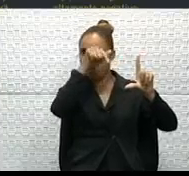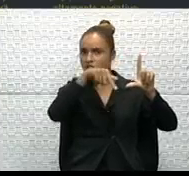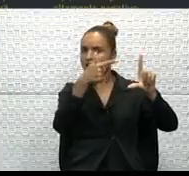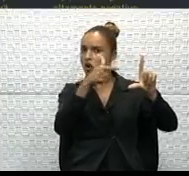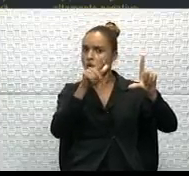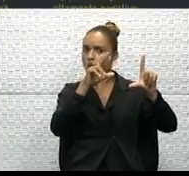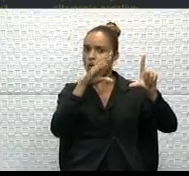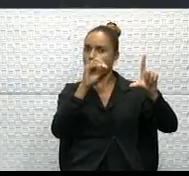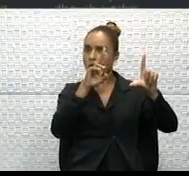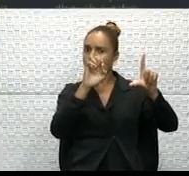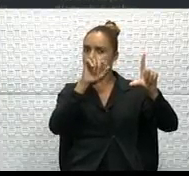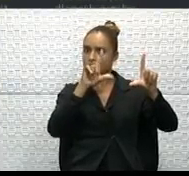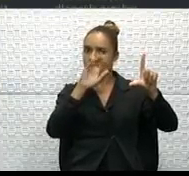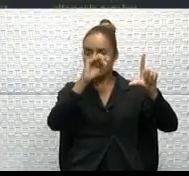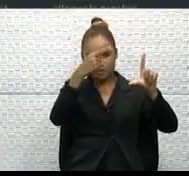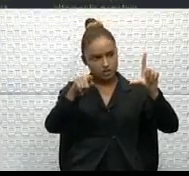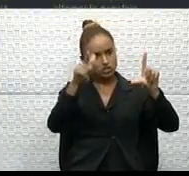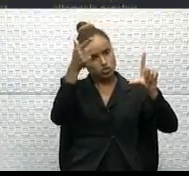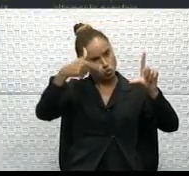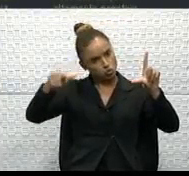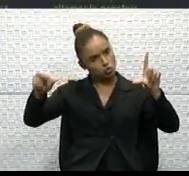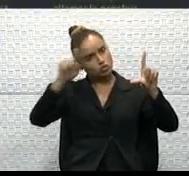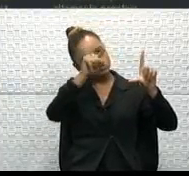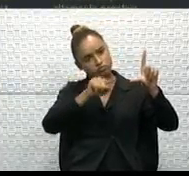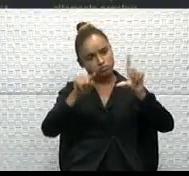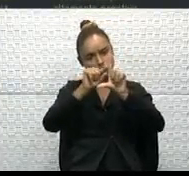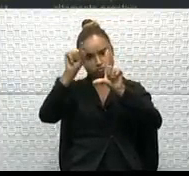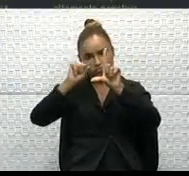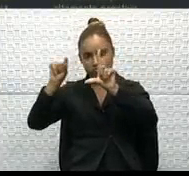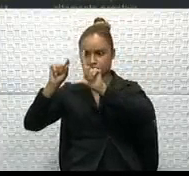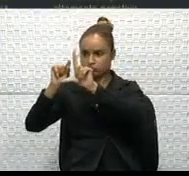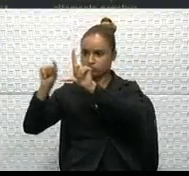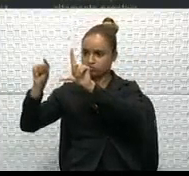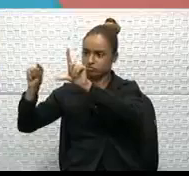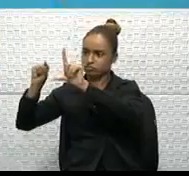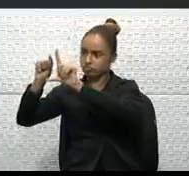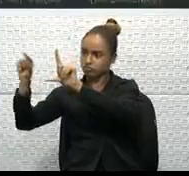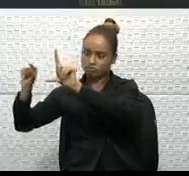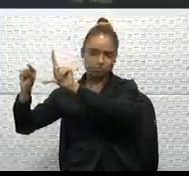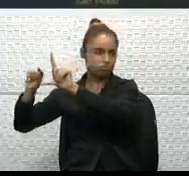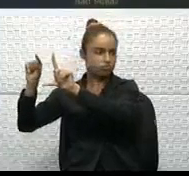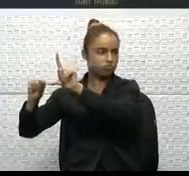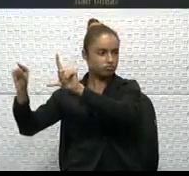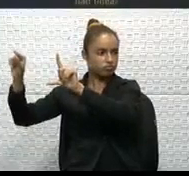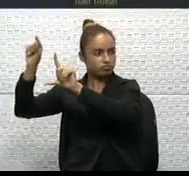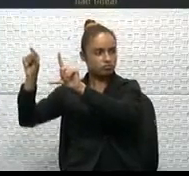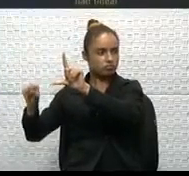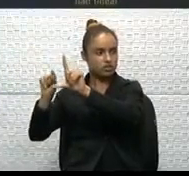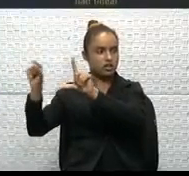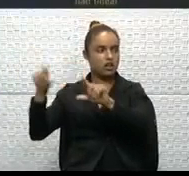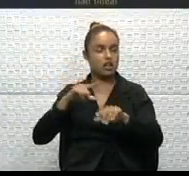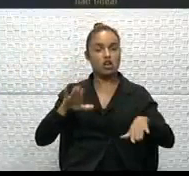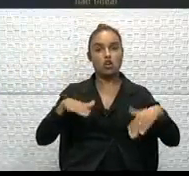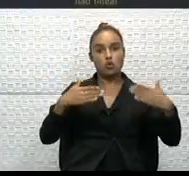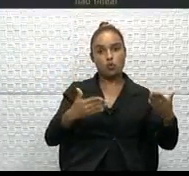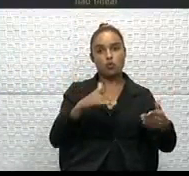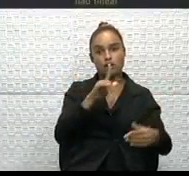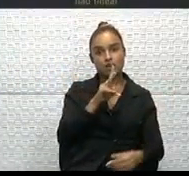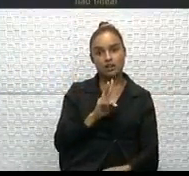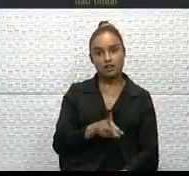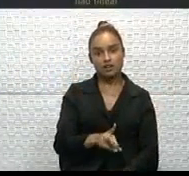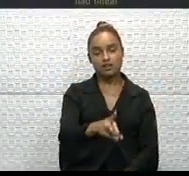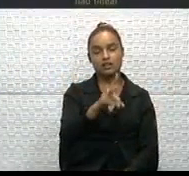existe correlação. Nos outros existe, se manifestando de diferentes formas. Uma correlação é linear quando a